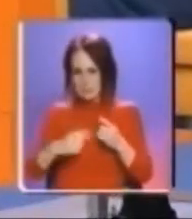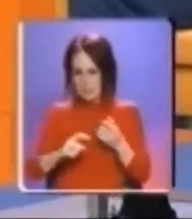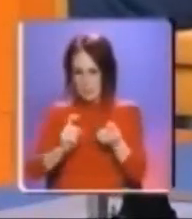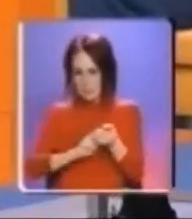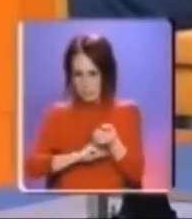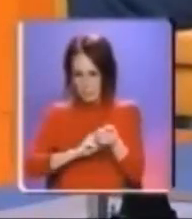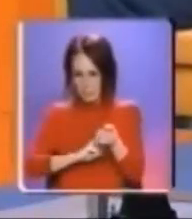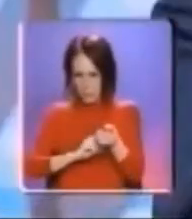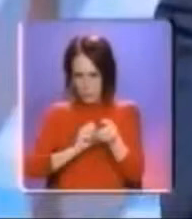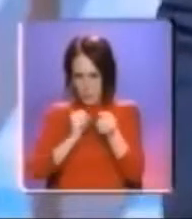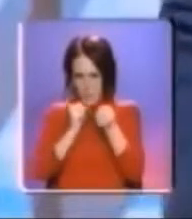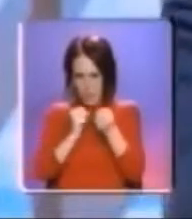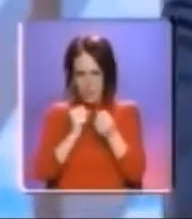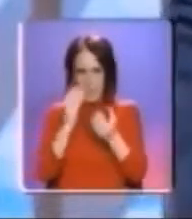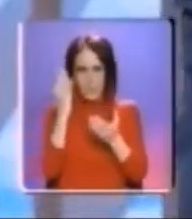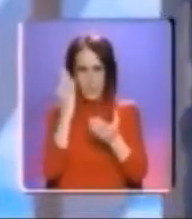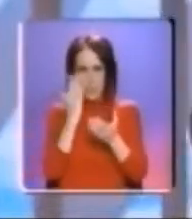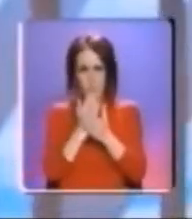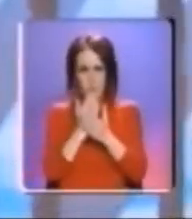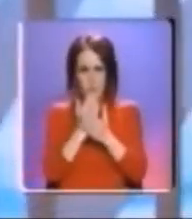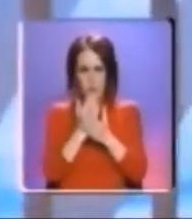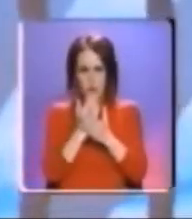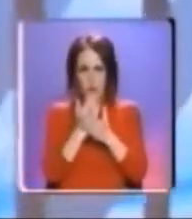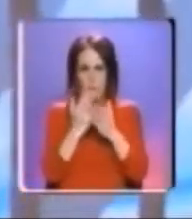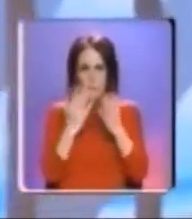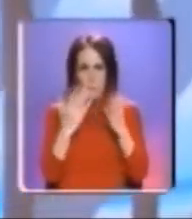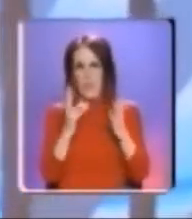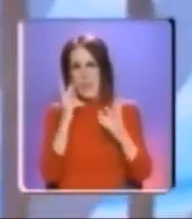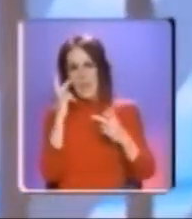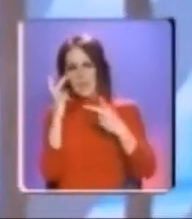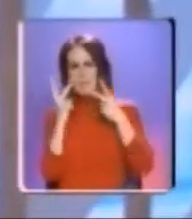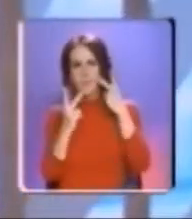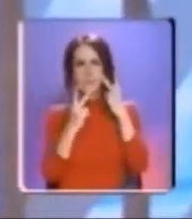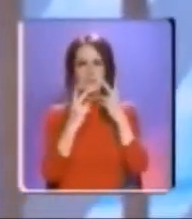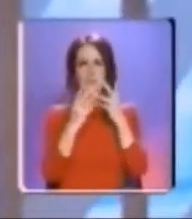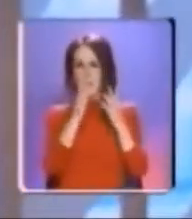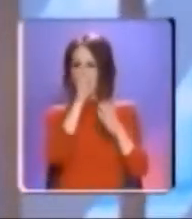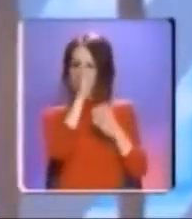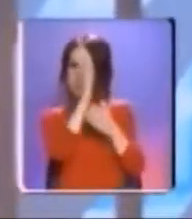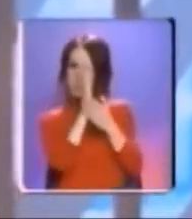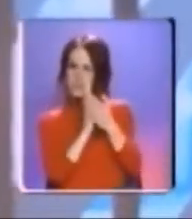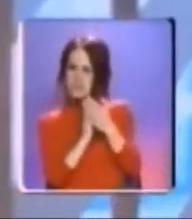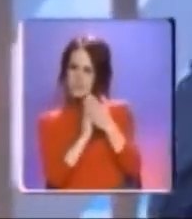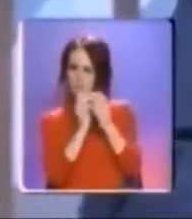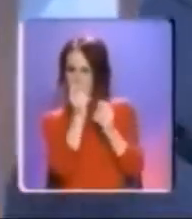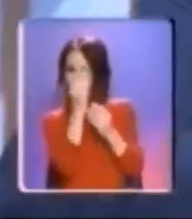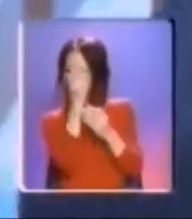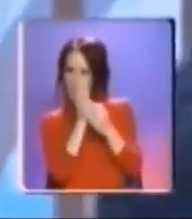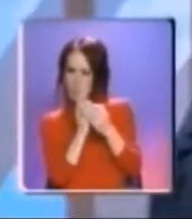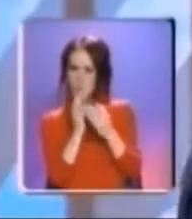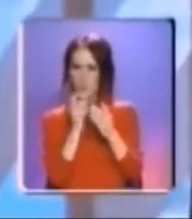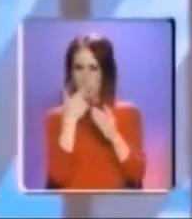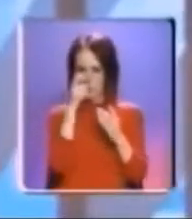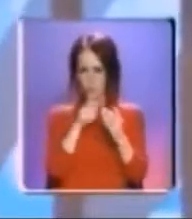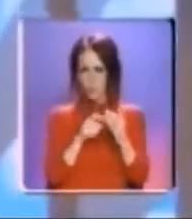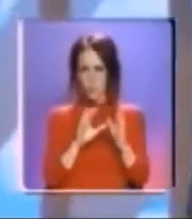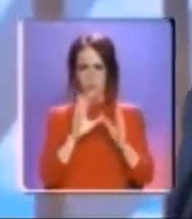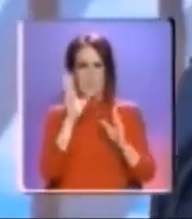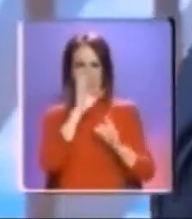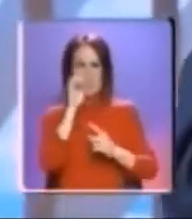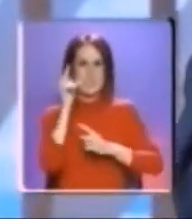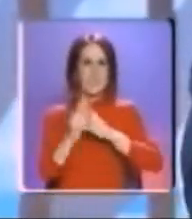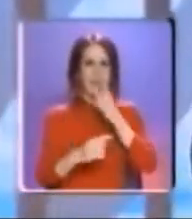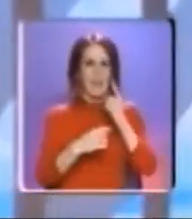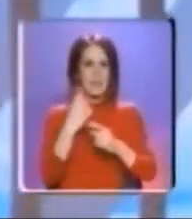cacau que apenas fazem uma precisão parcial dos outros e quando alguém